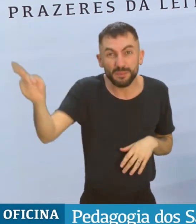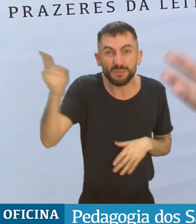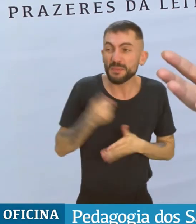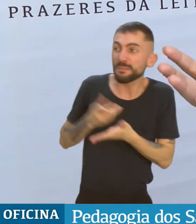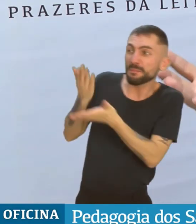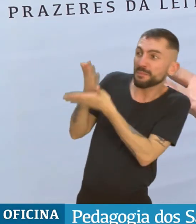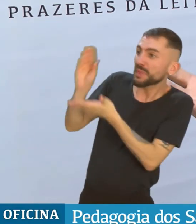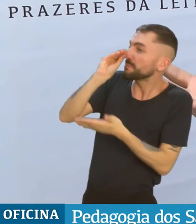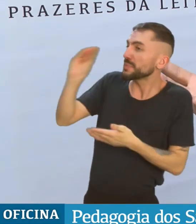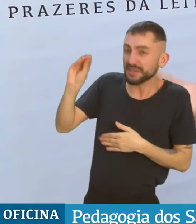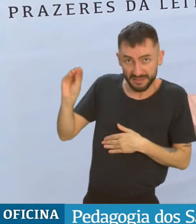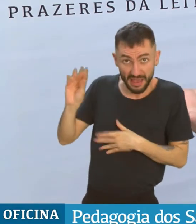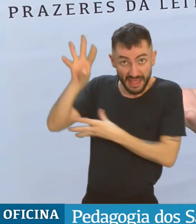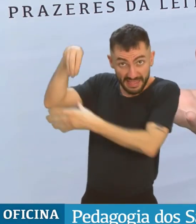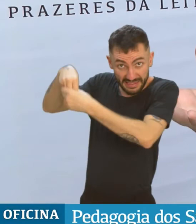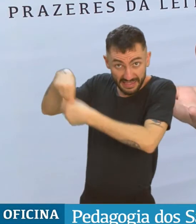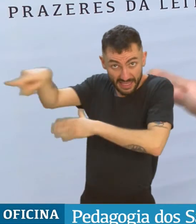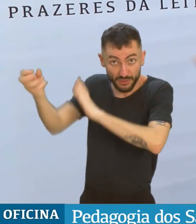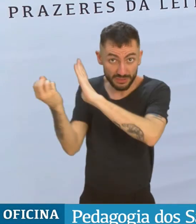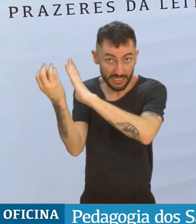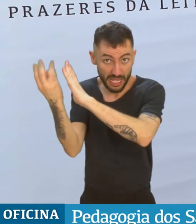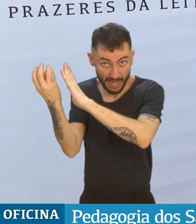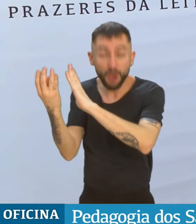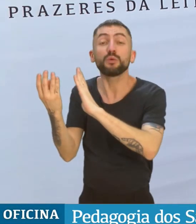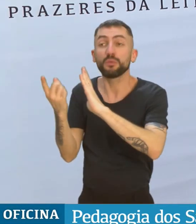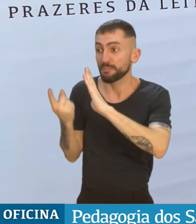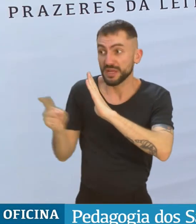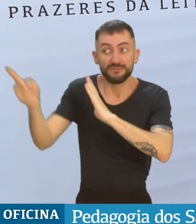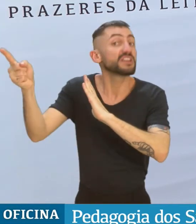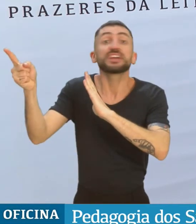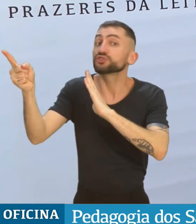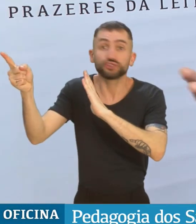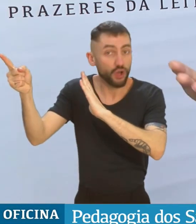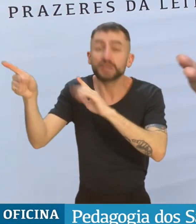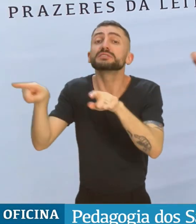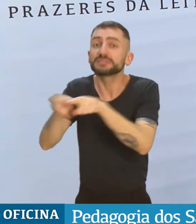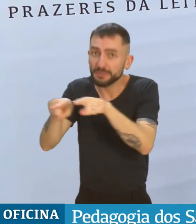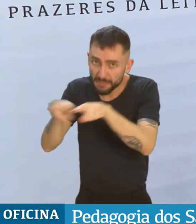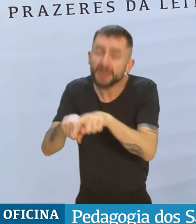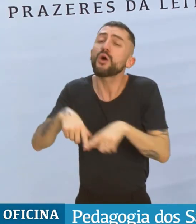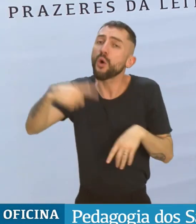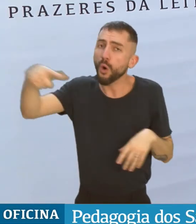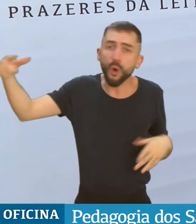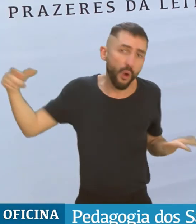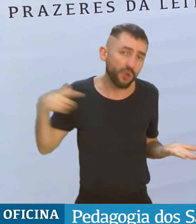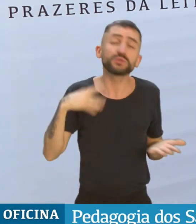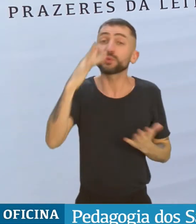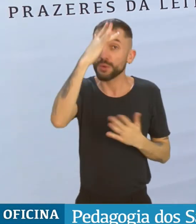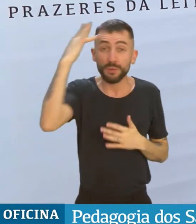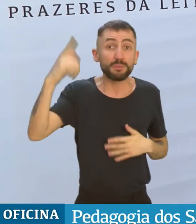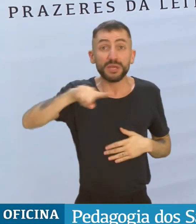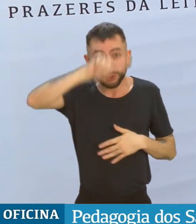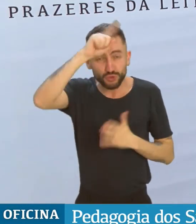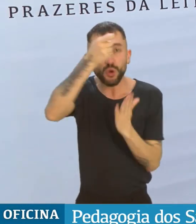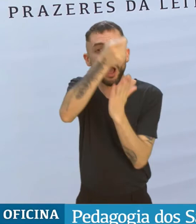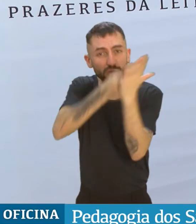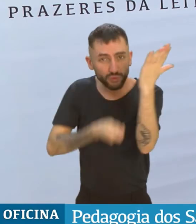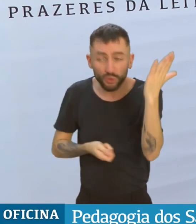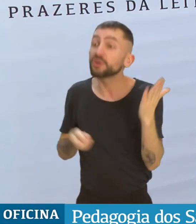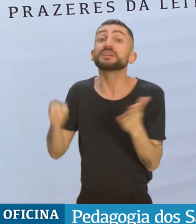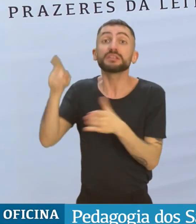periférica num sarau da periferia também, né? Você tem vários outros autores